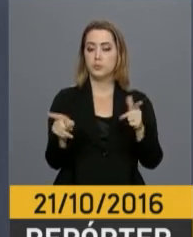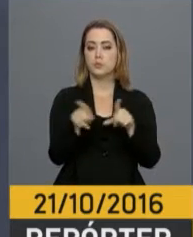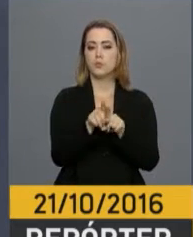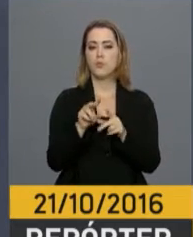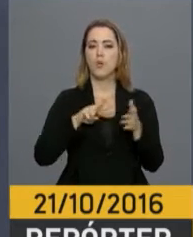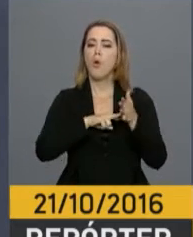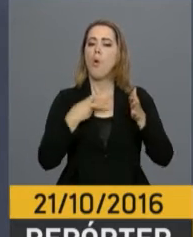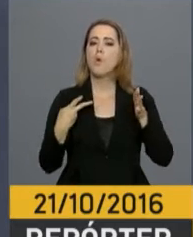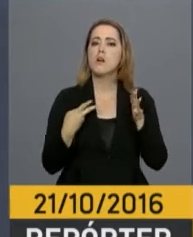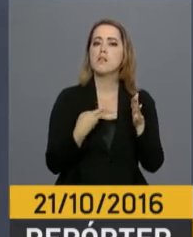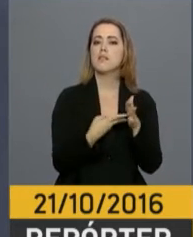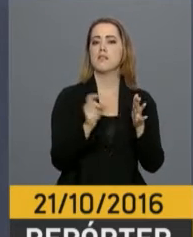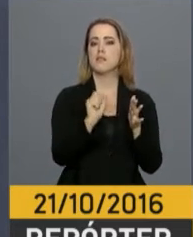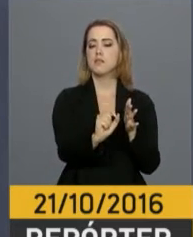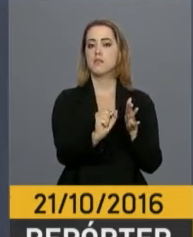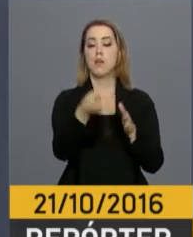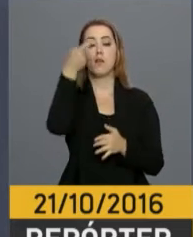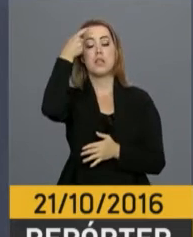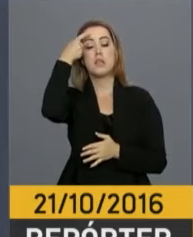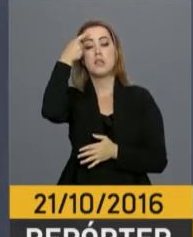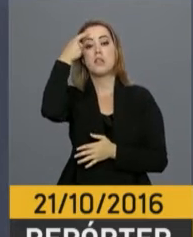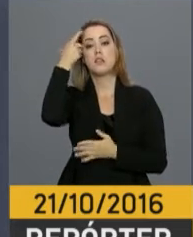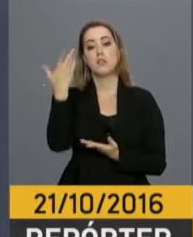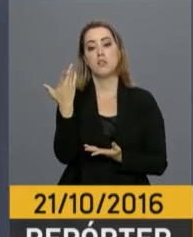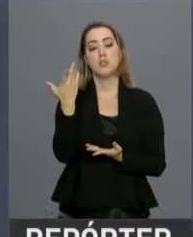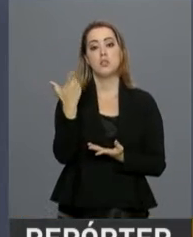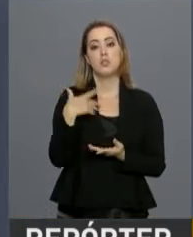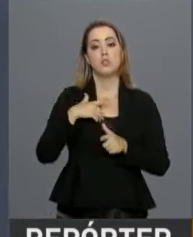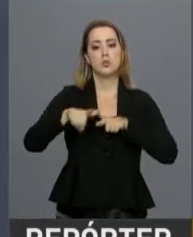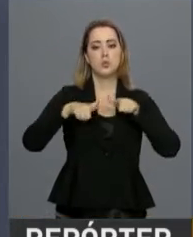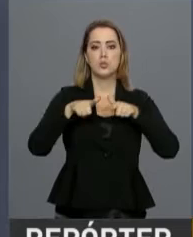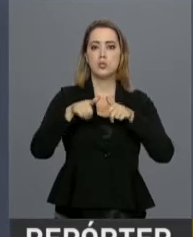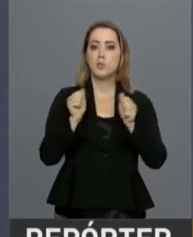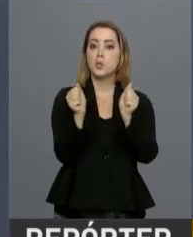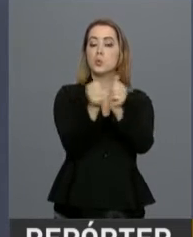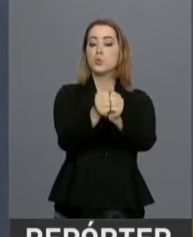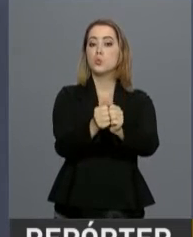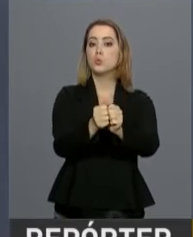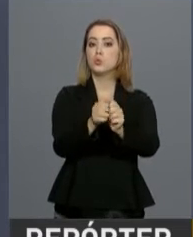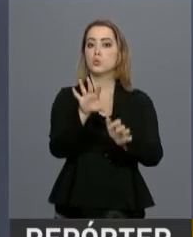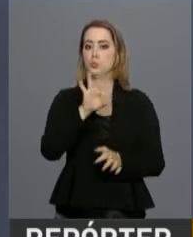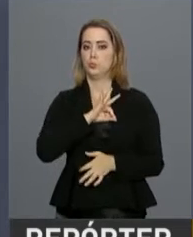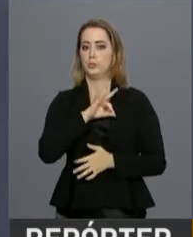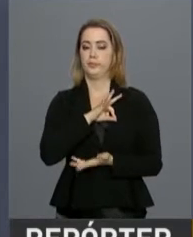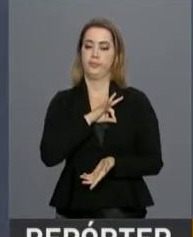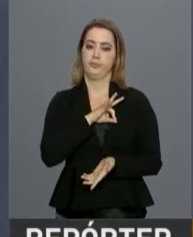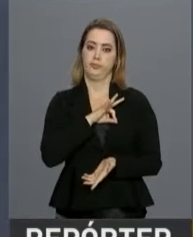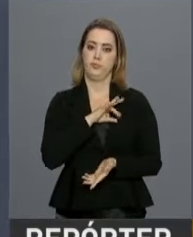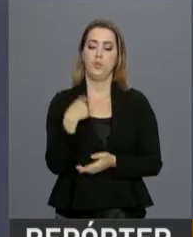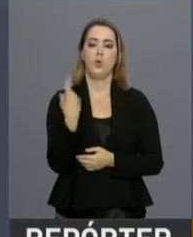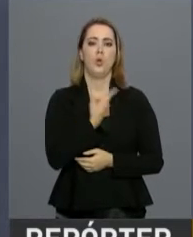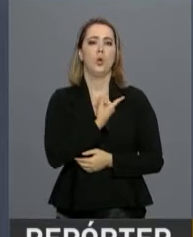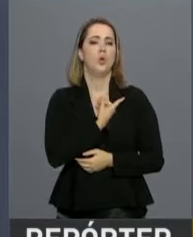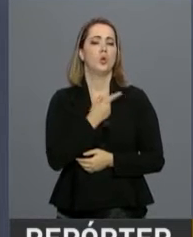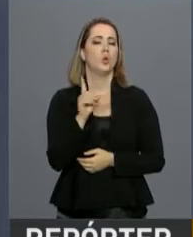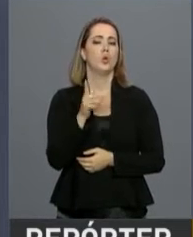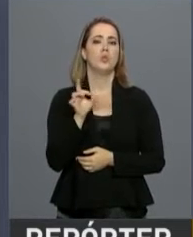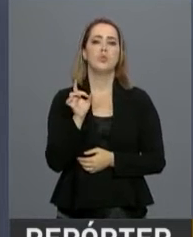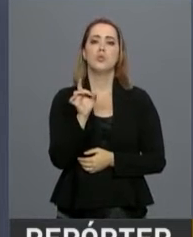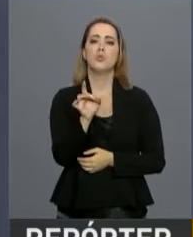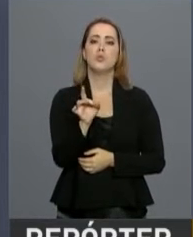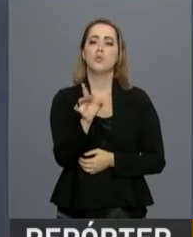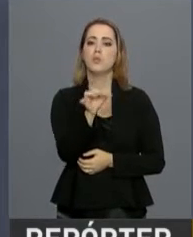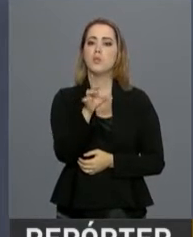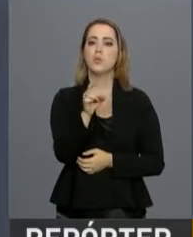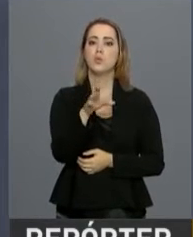é a inteligência trabalhando pela polícia. Nós não vamos só ganhar